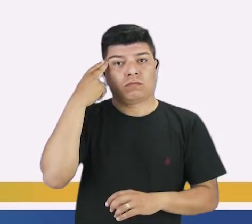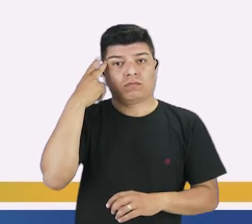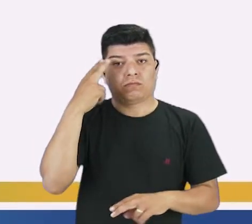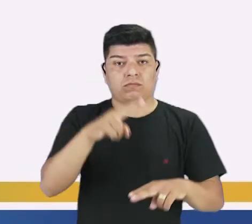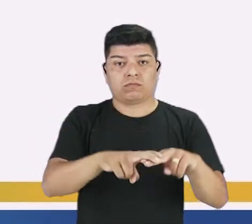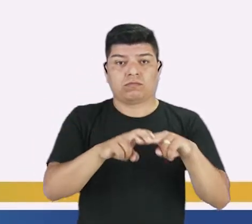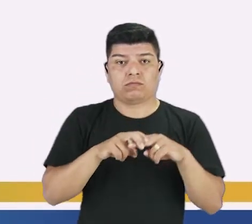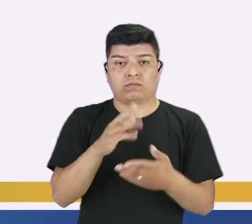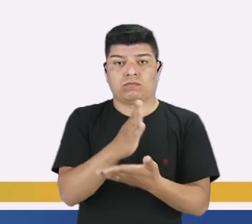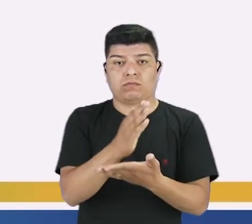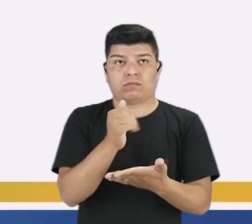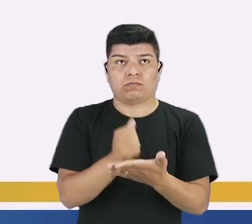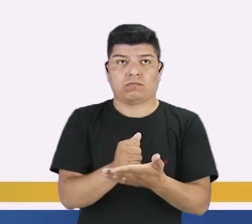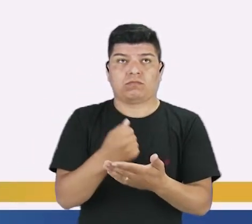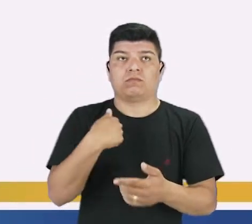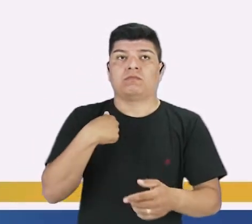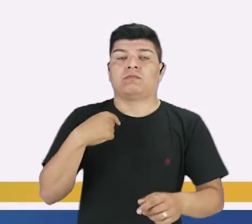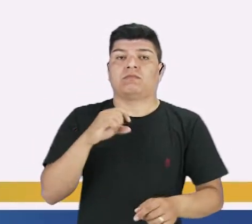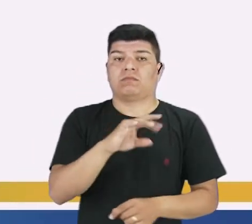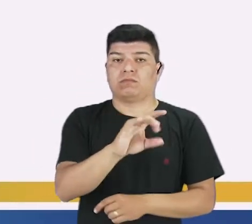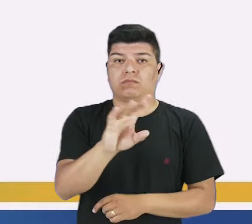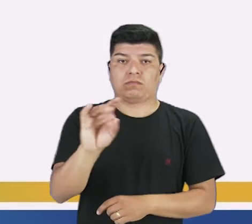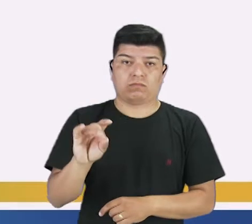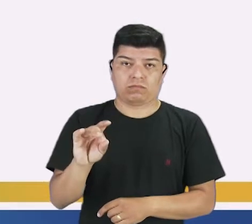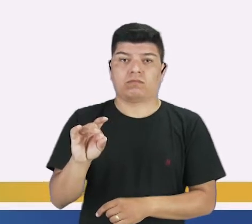foram divididos, segmentados,